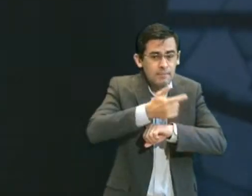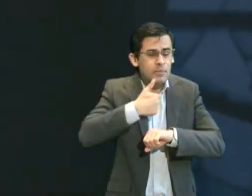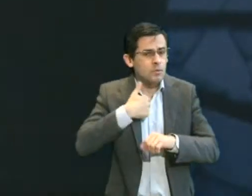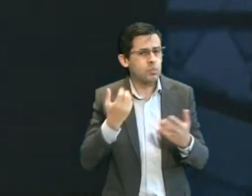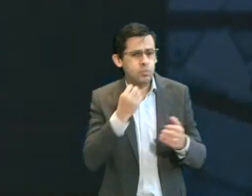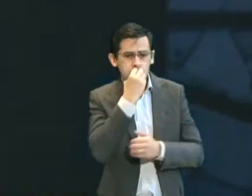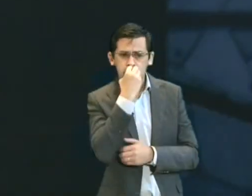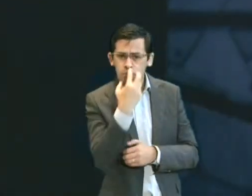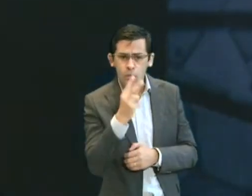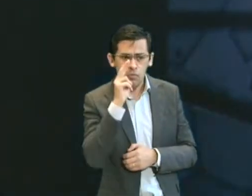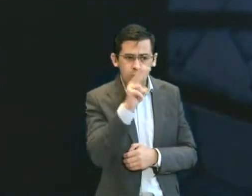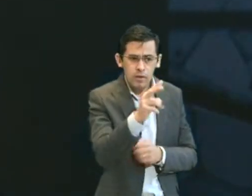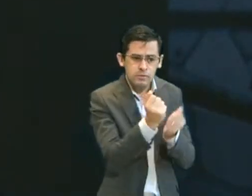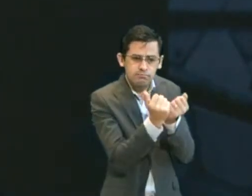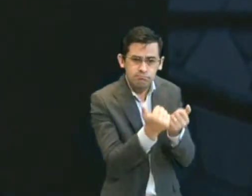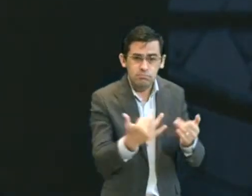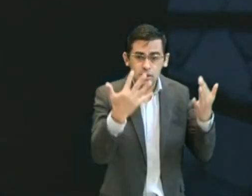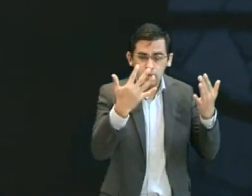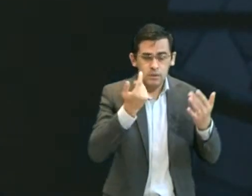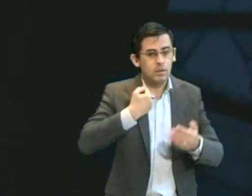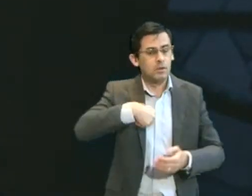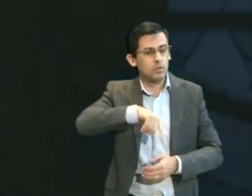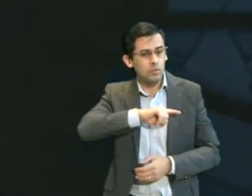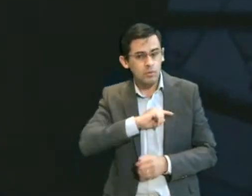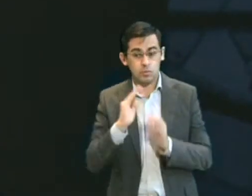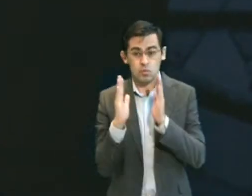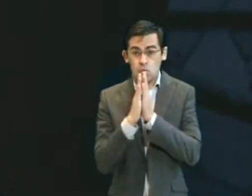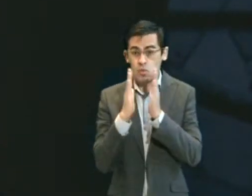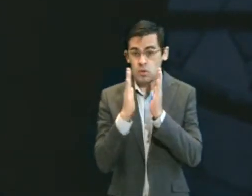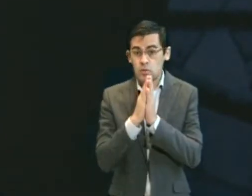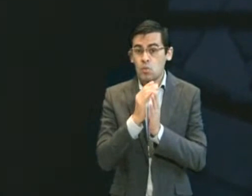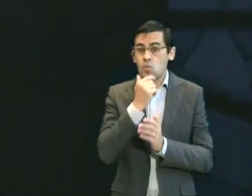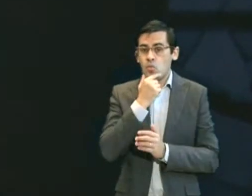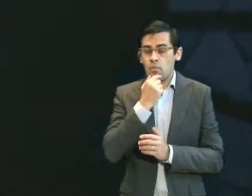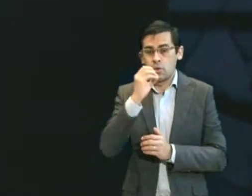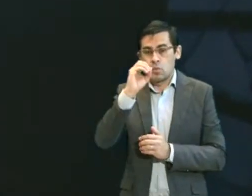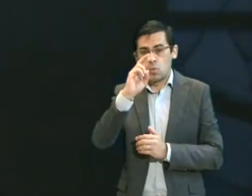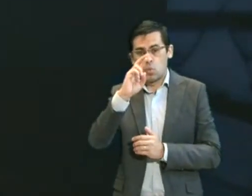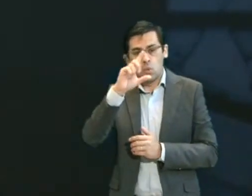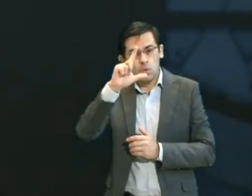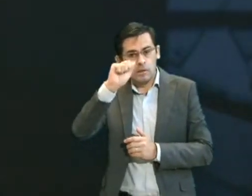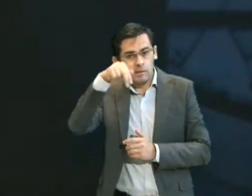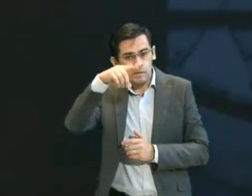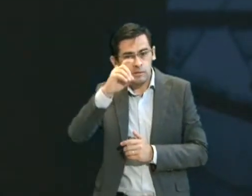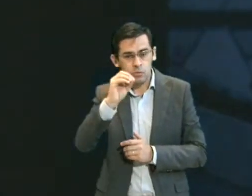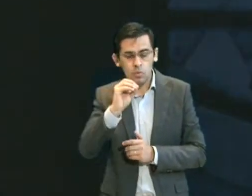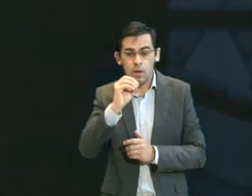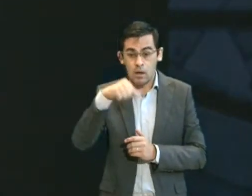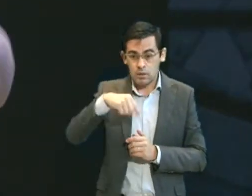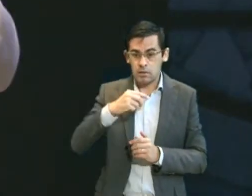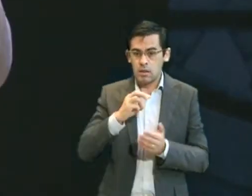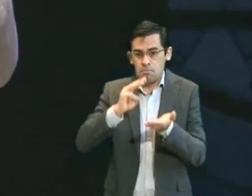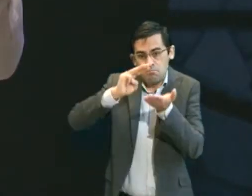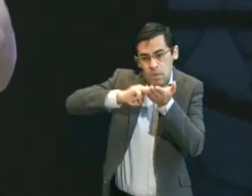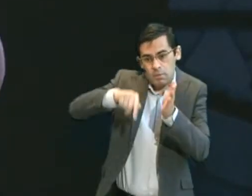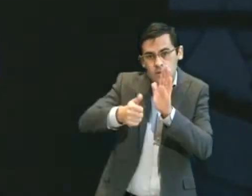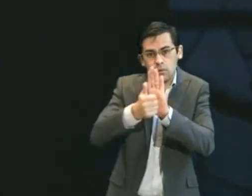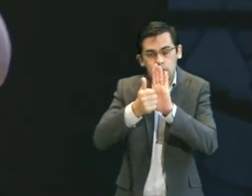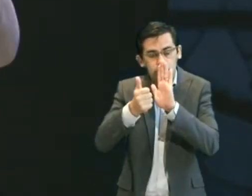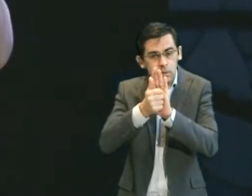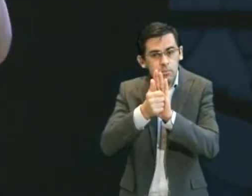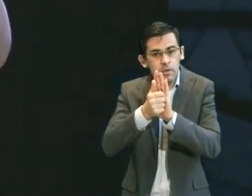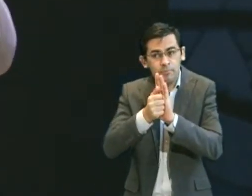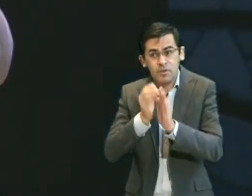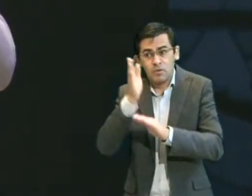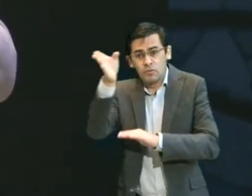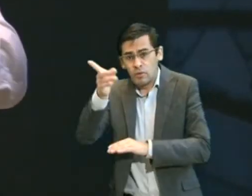efeitos da oração. Estávamos orando pelo Orlando, um rapaz que aqui da nossa igreja chegou